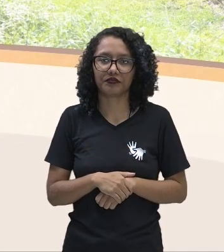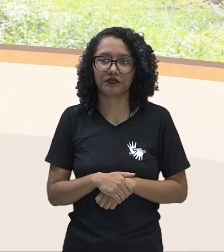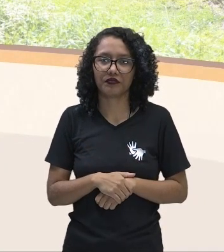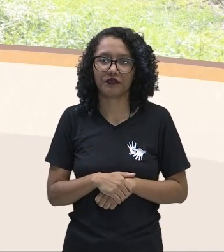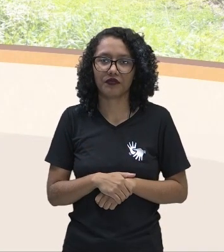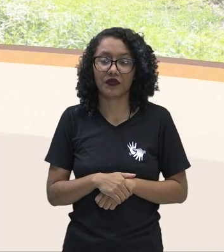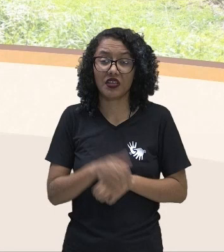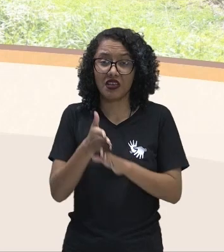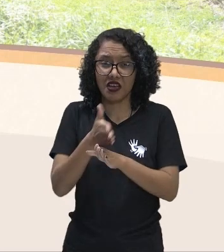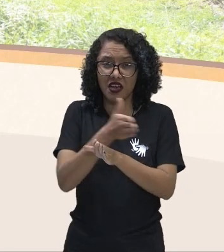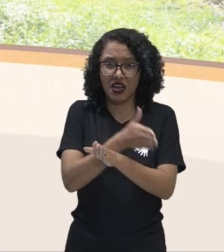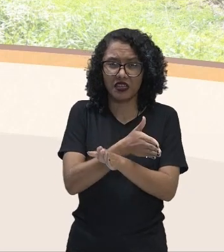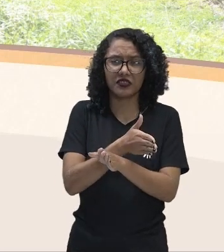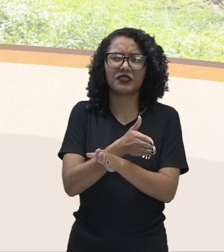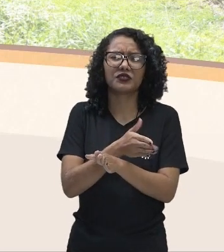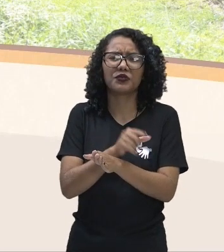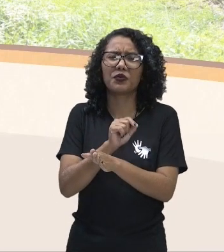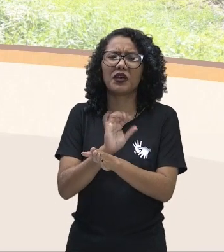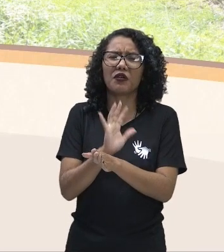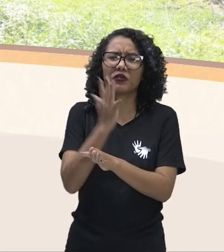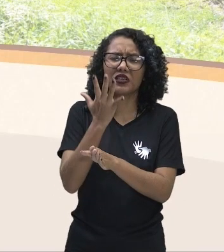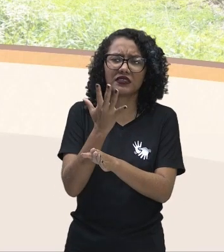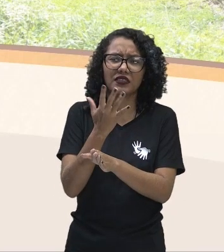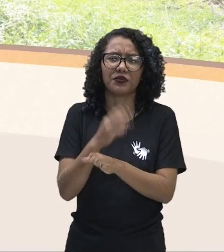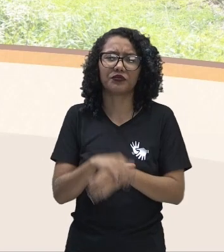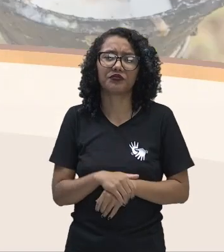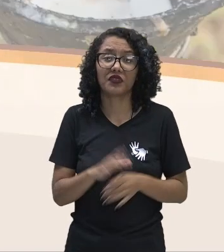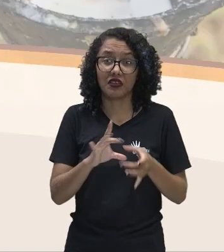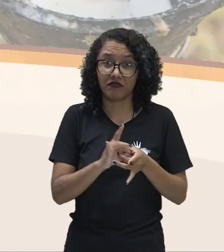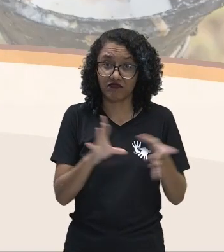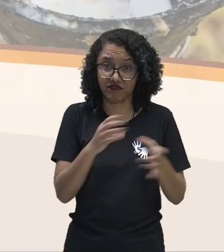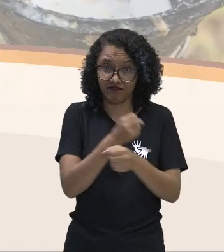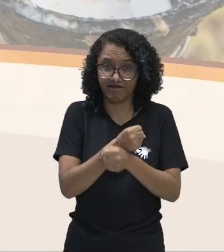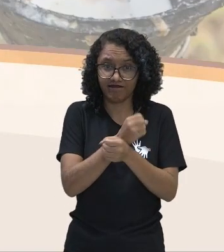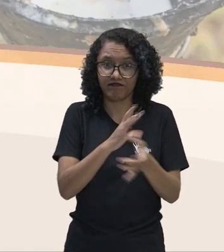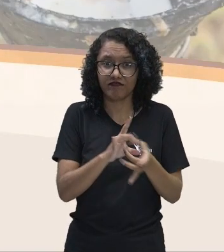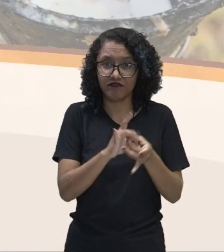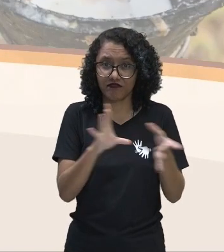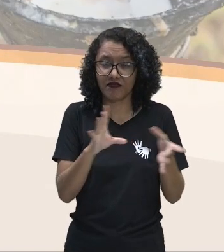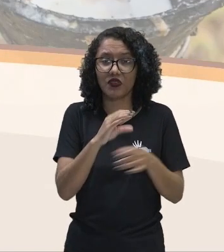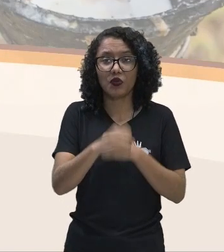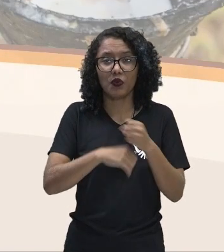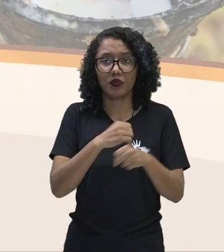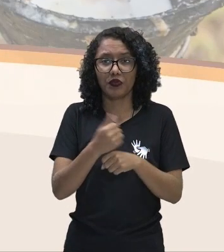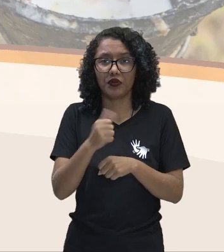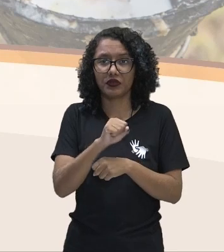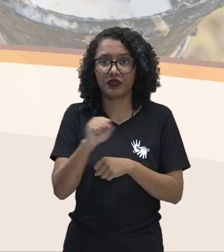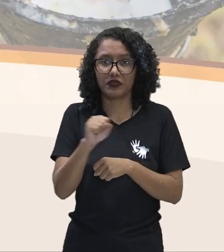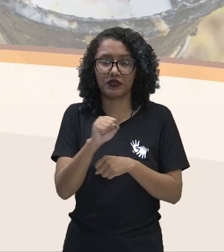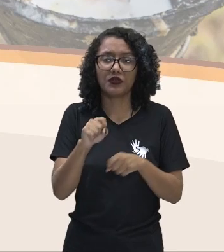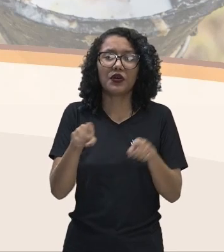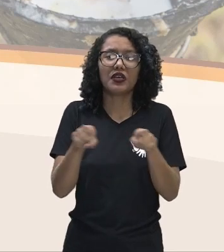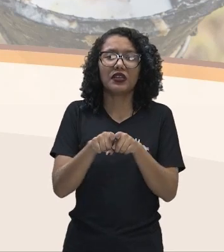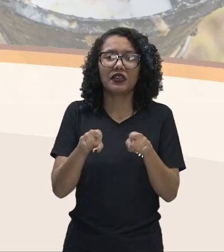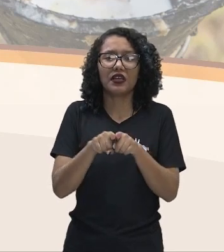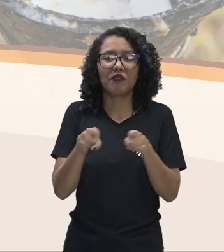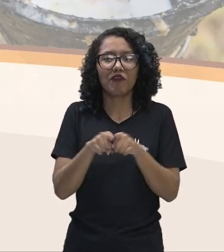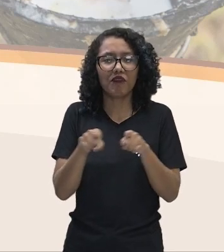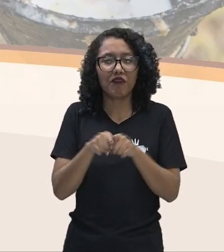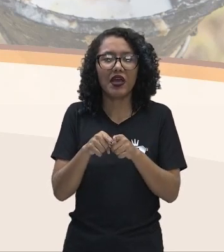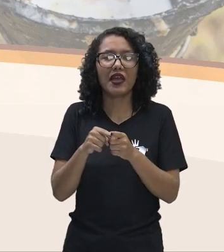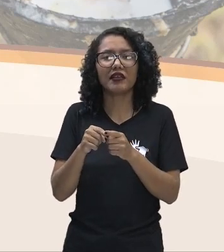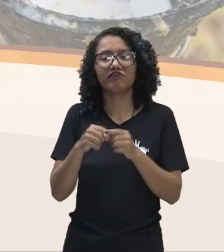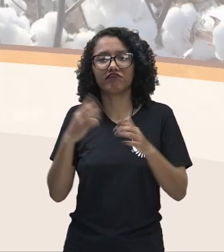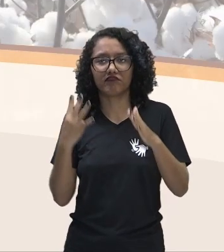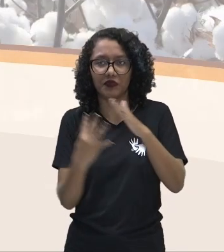quê? A abolição da escravidão em 1888 e também a chegada de imigrantes europeus. Essa mudança